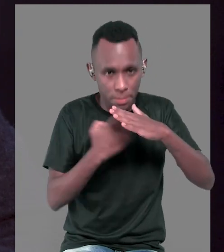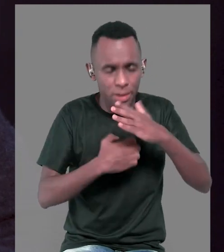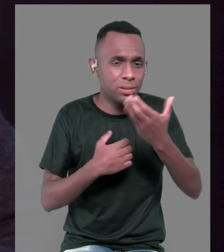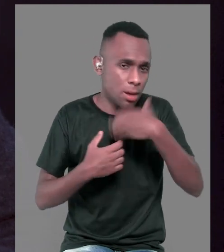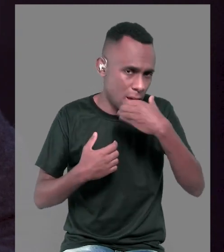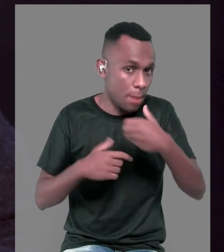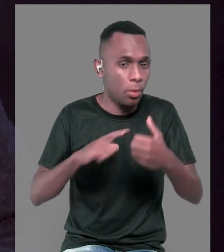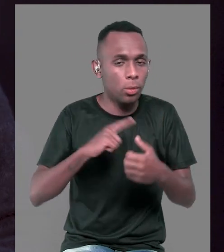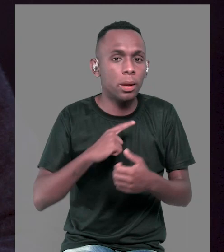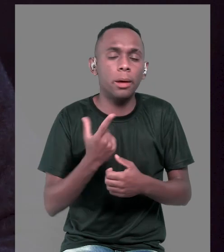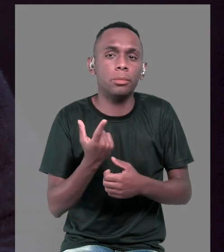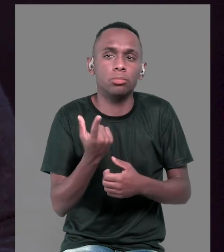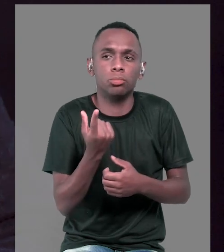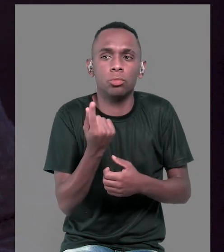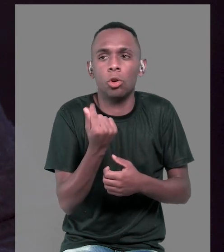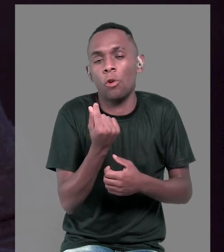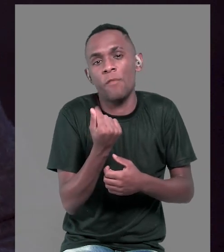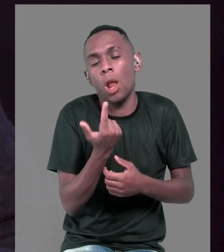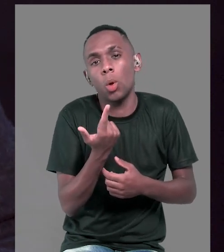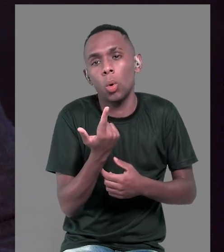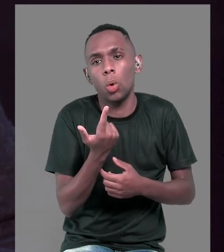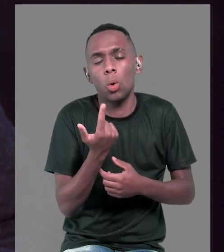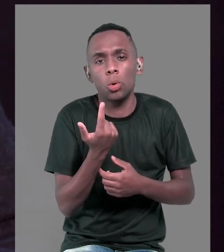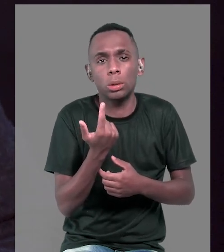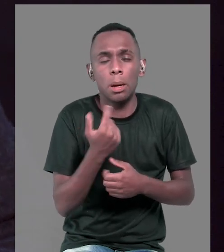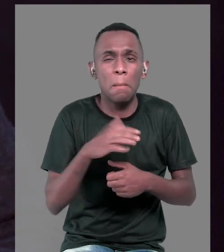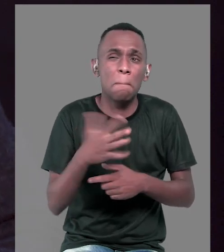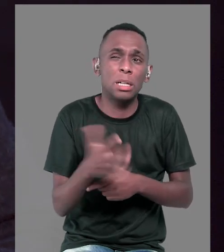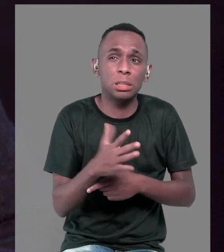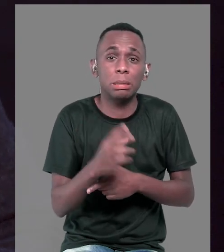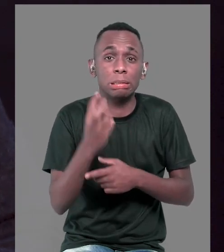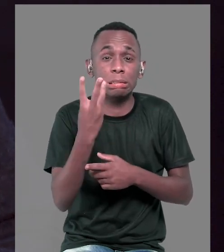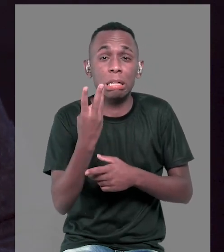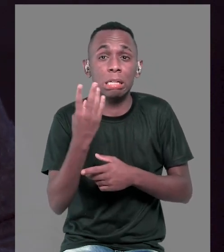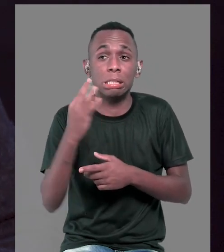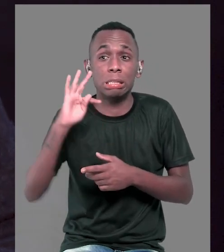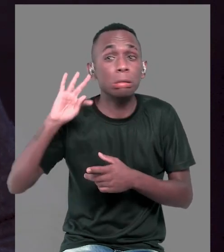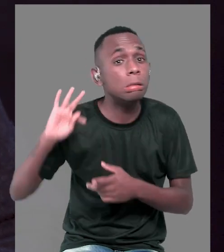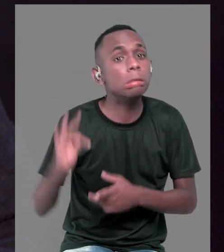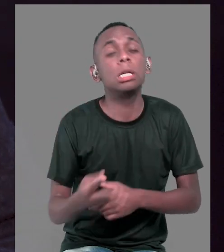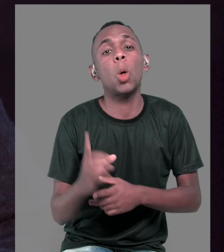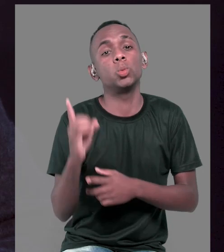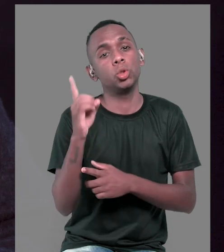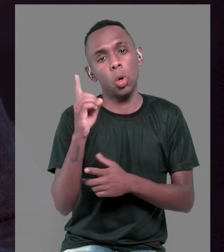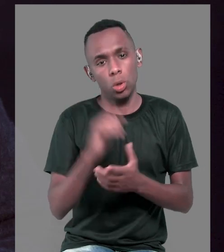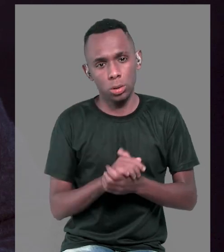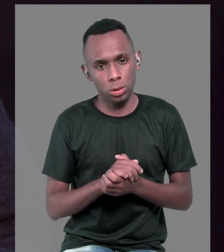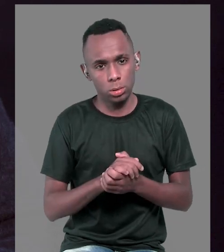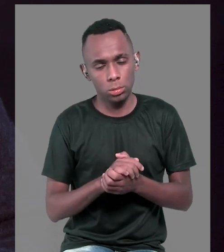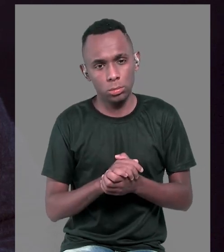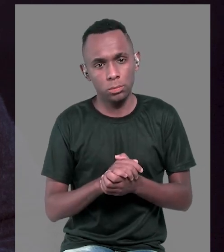mercado estipulado mais ou menos em 3 trilhões de dólares. Essas grandes companhias, as grandes